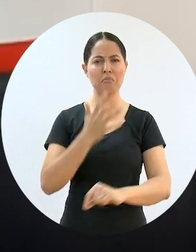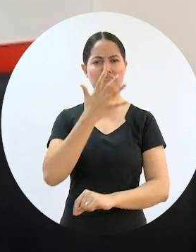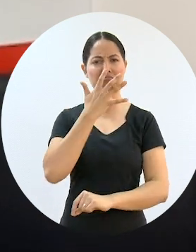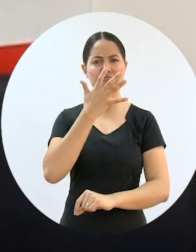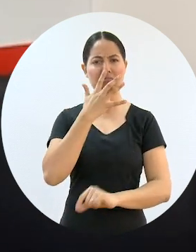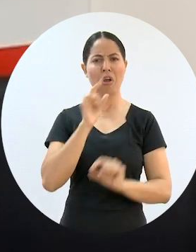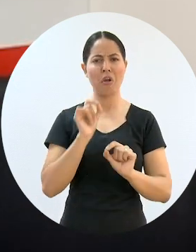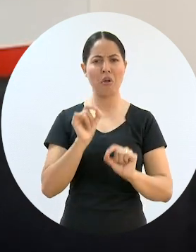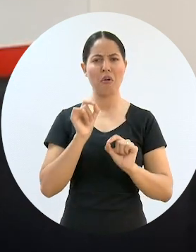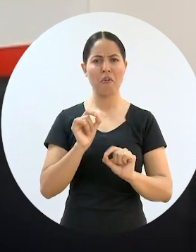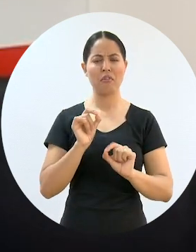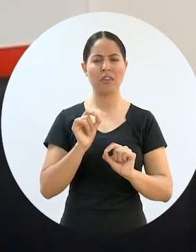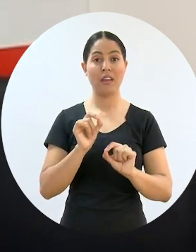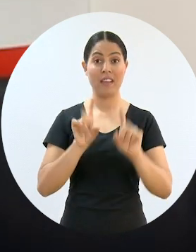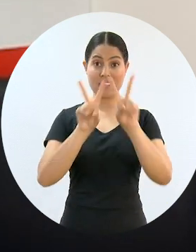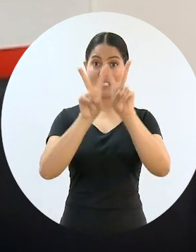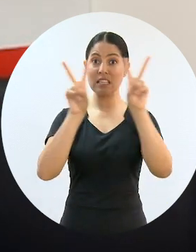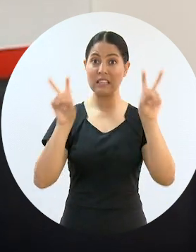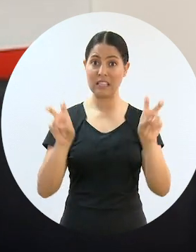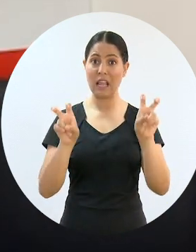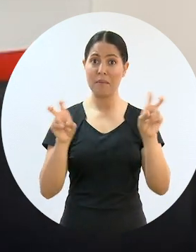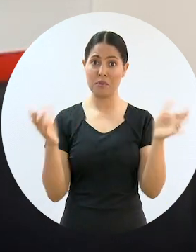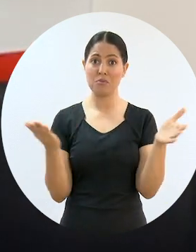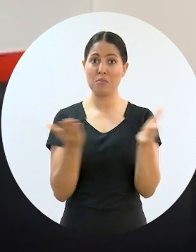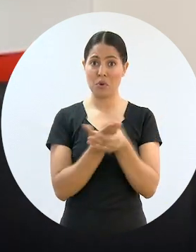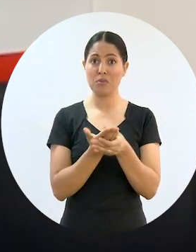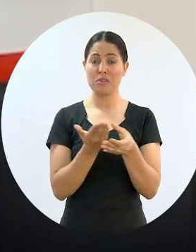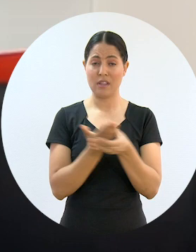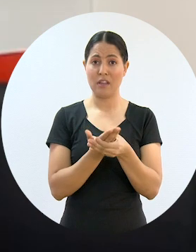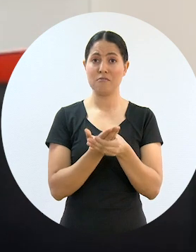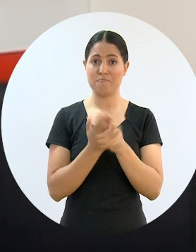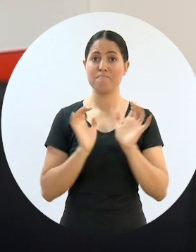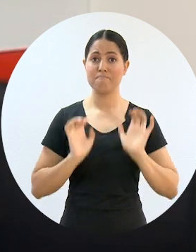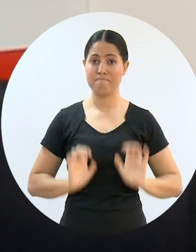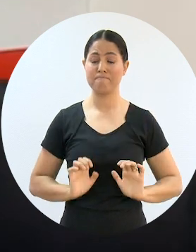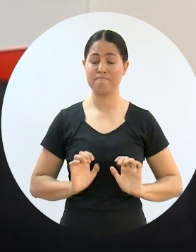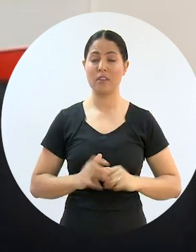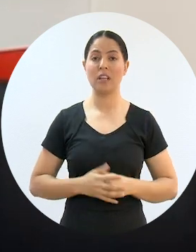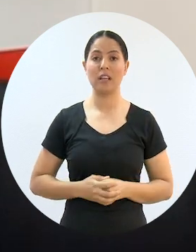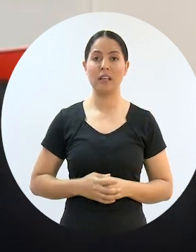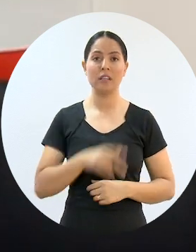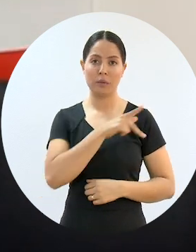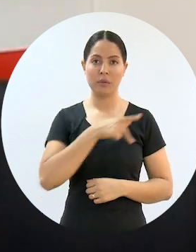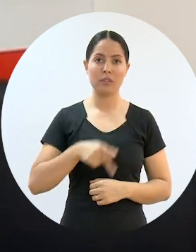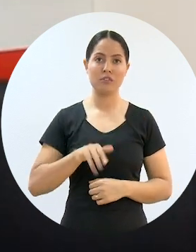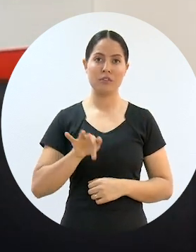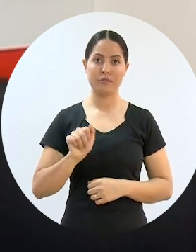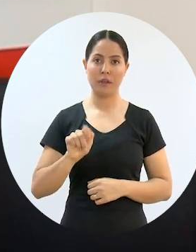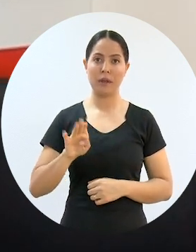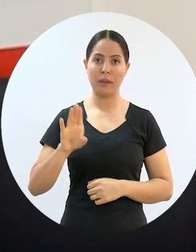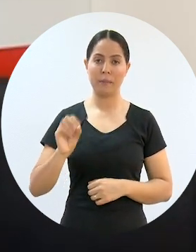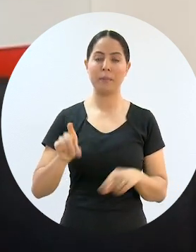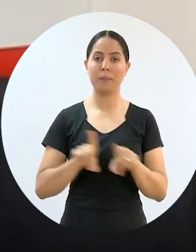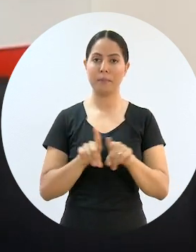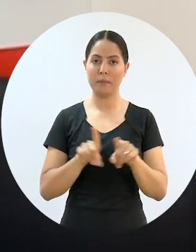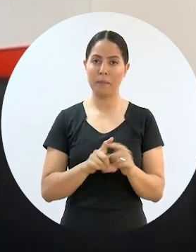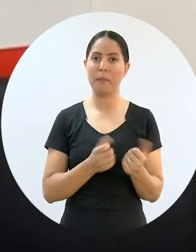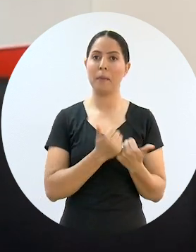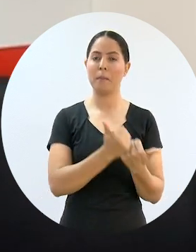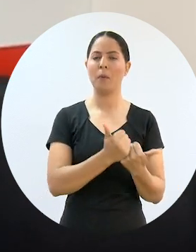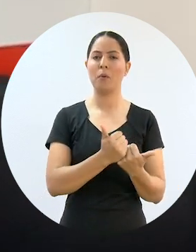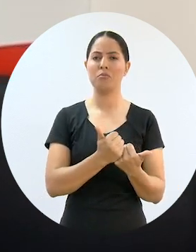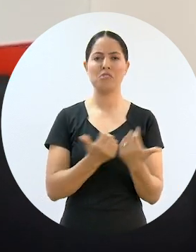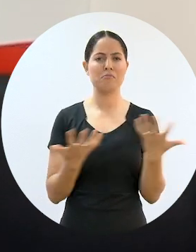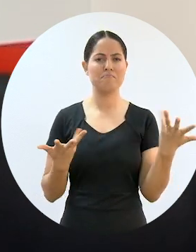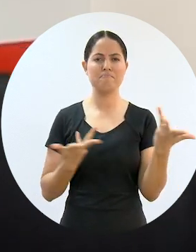que vi no que diz respeito à condução dos processos disciplinares. Penso que o presidente Fábio e a sua assessoria